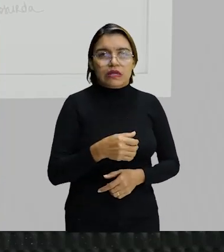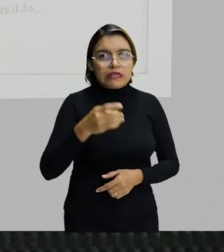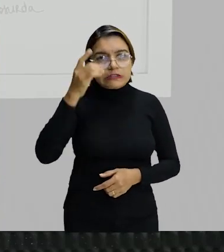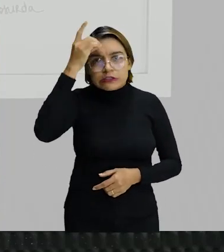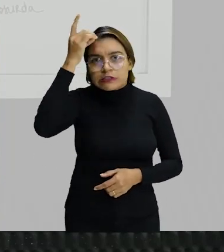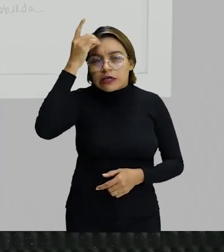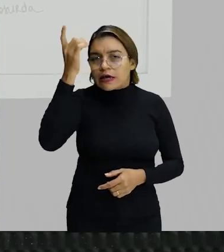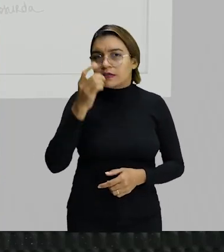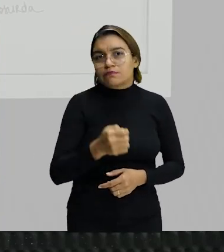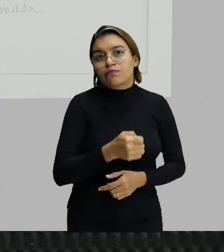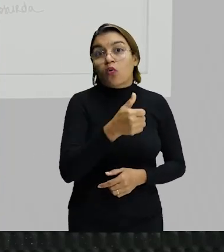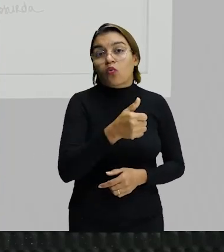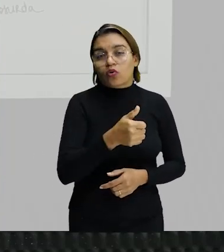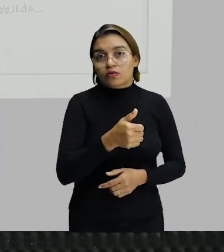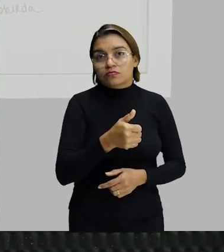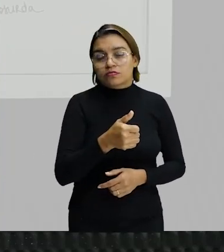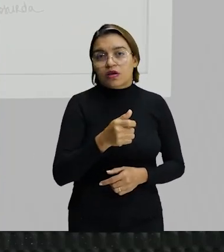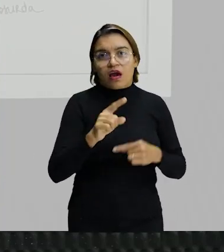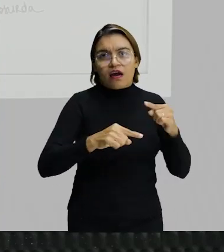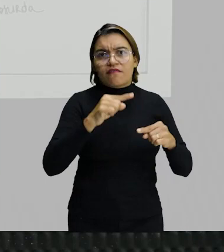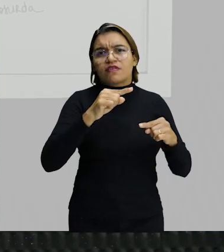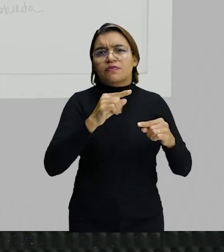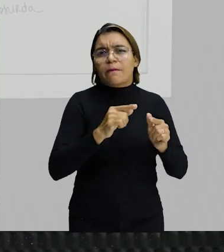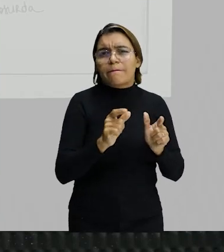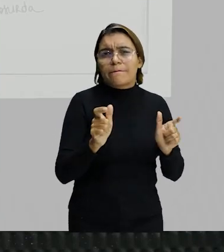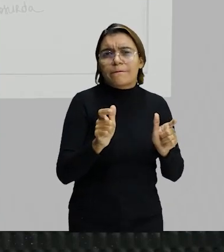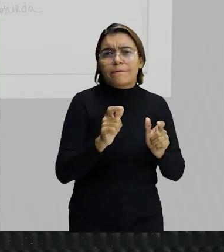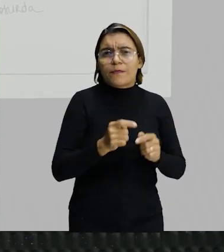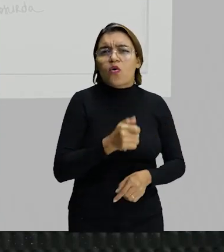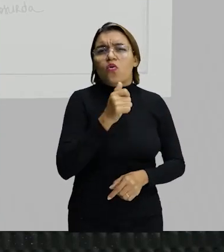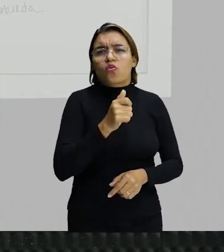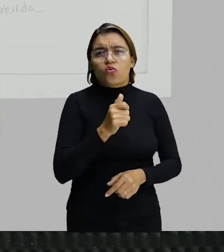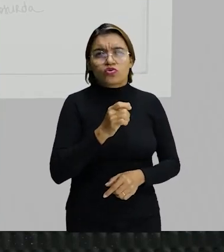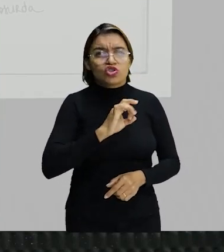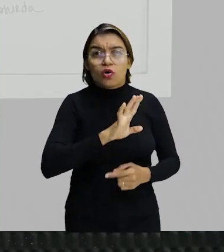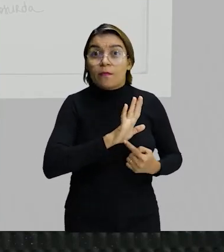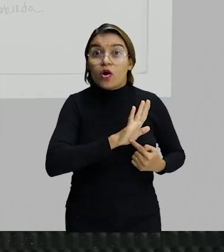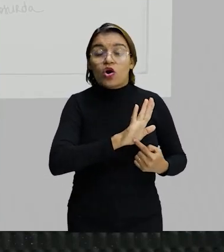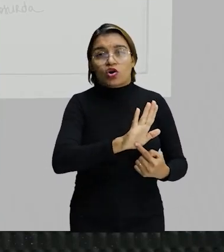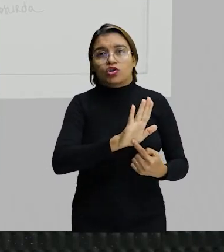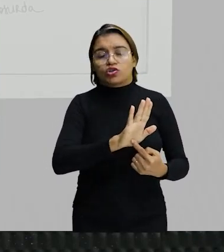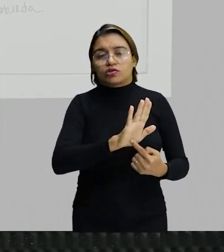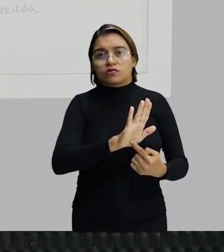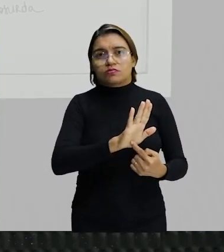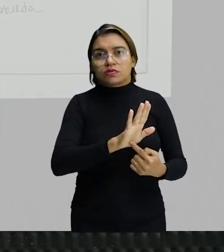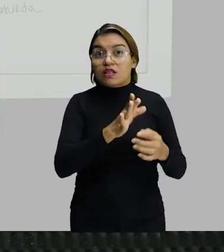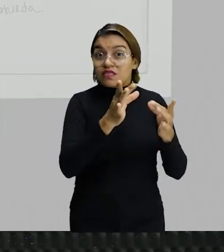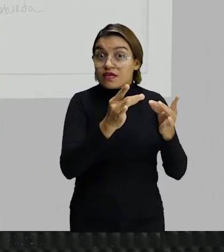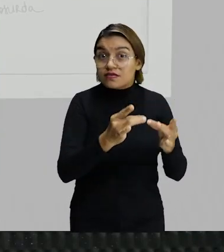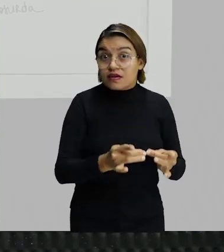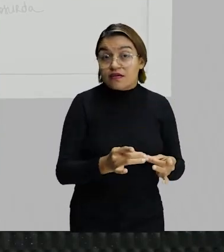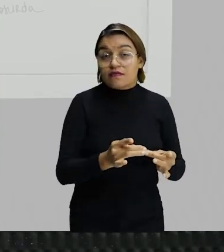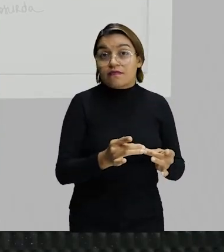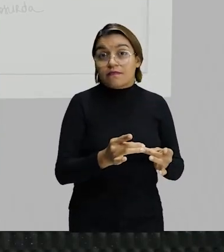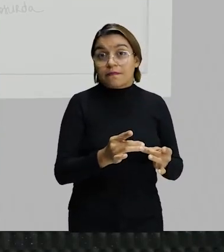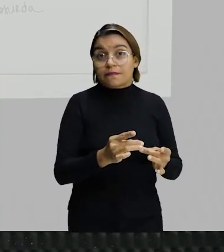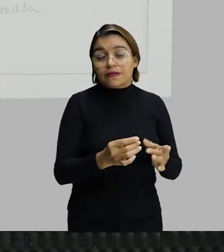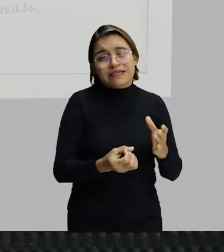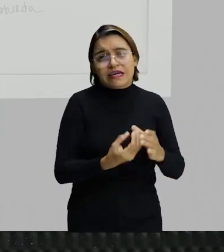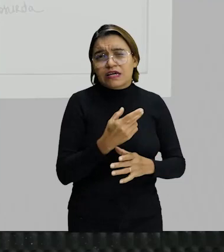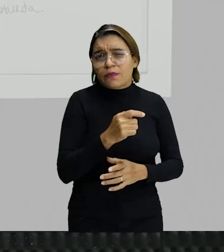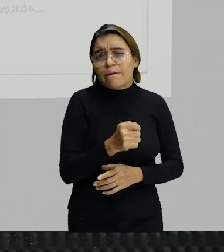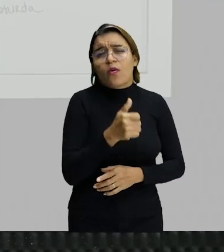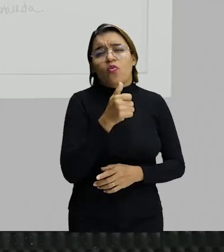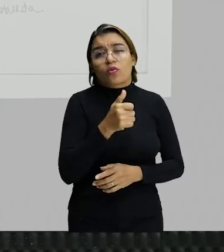criativa. Ela avança muito pouco porque ela só demonstra. Ela descreve, mas a criação dela é muito